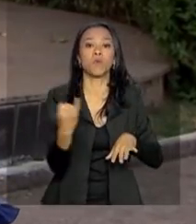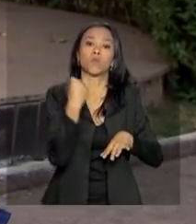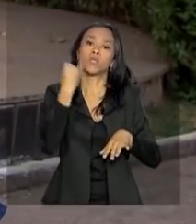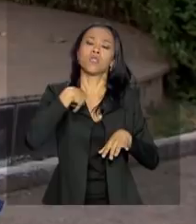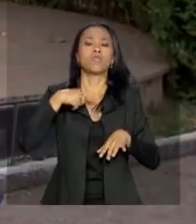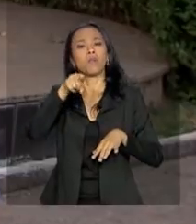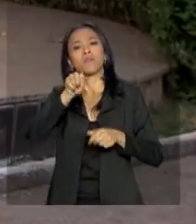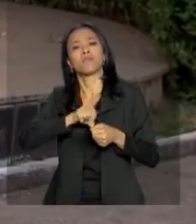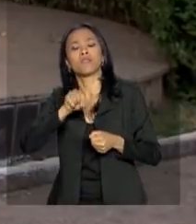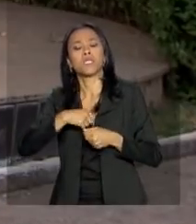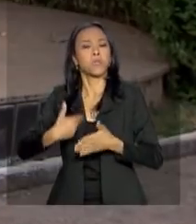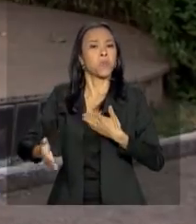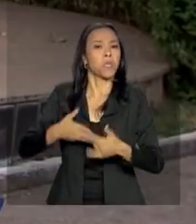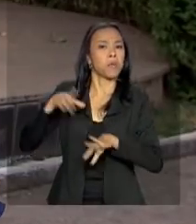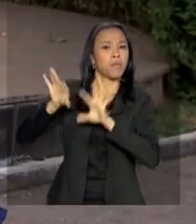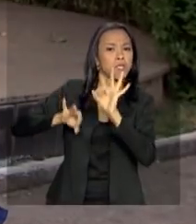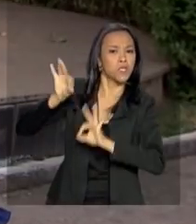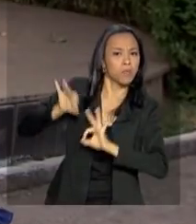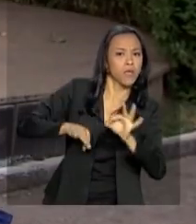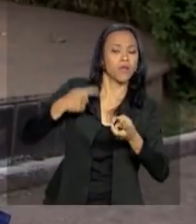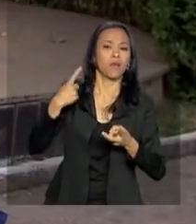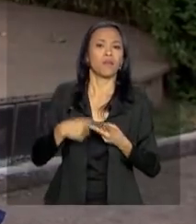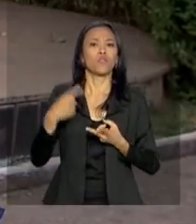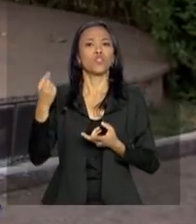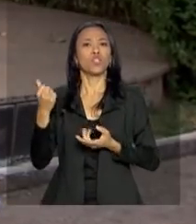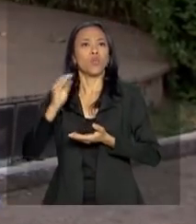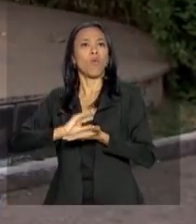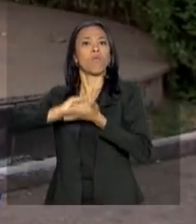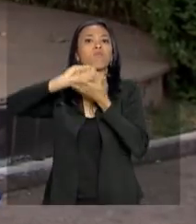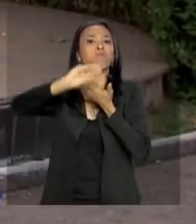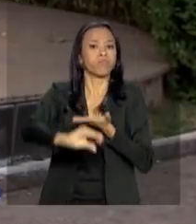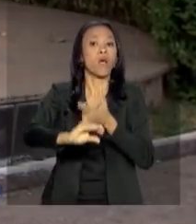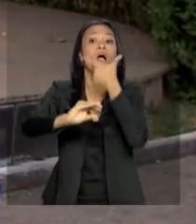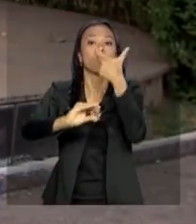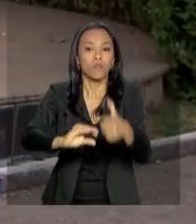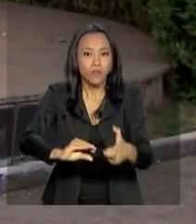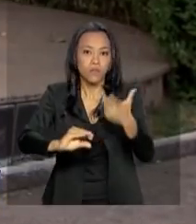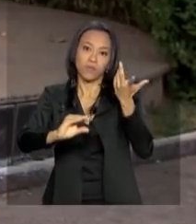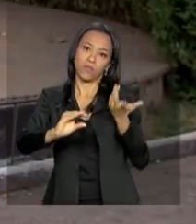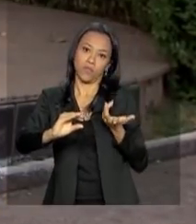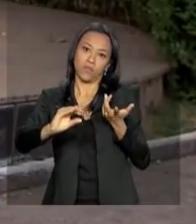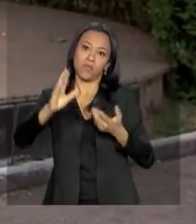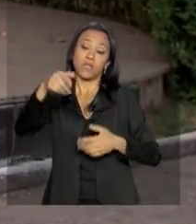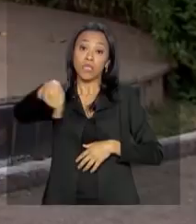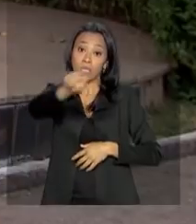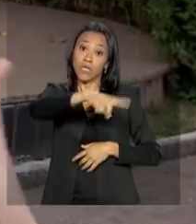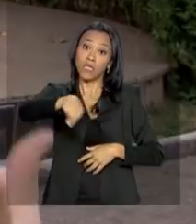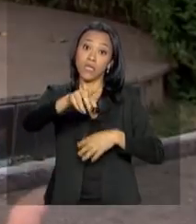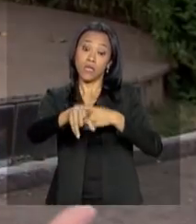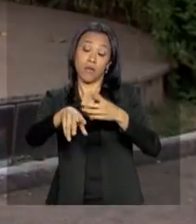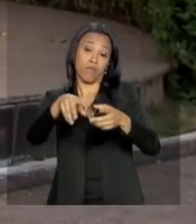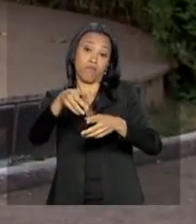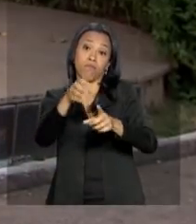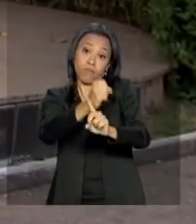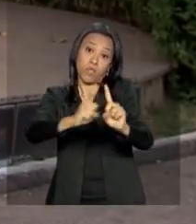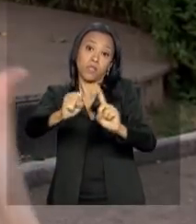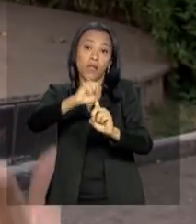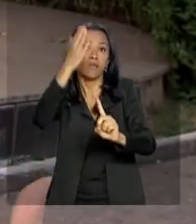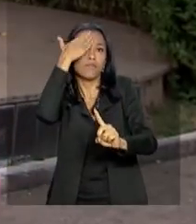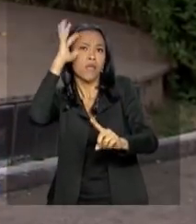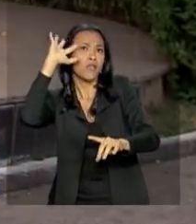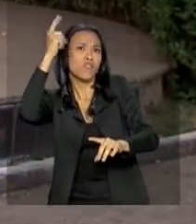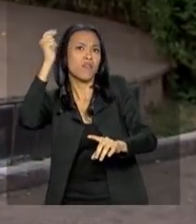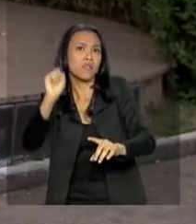planejamento você aloca recursos orçamentários para a população decidir se vai abrir um comércio por exemplo um